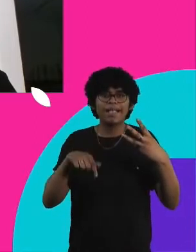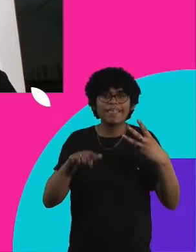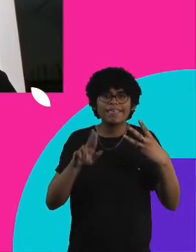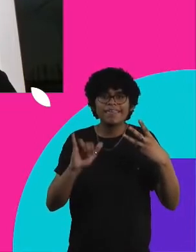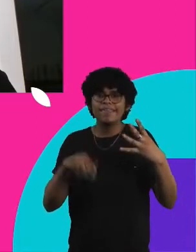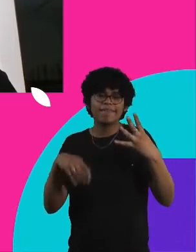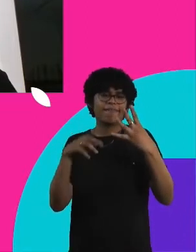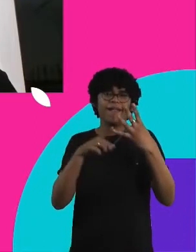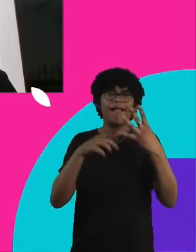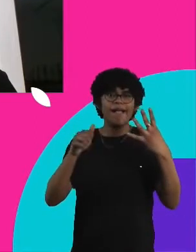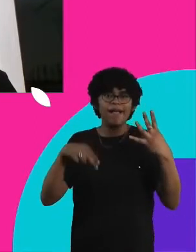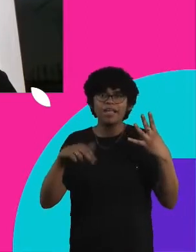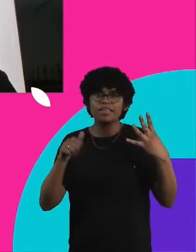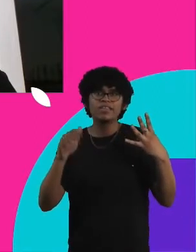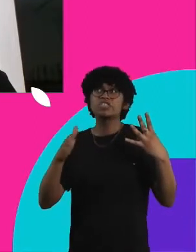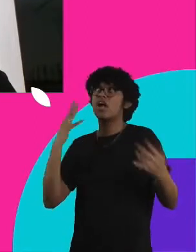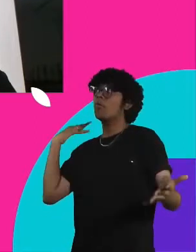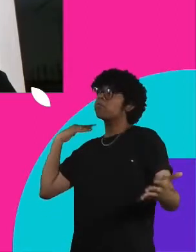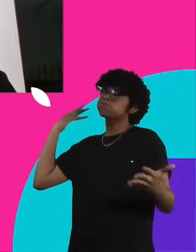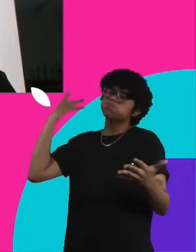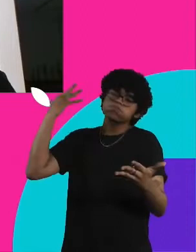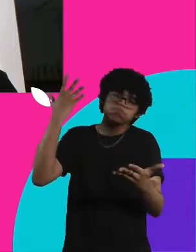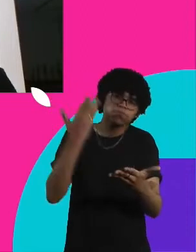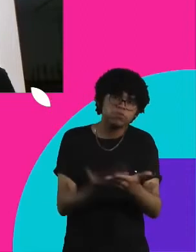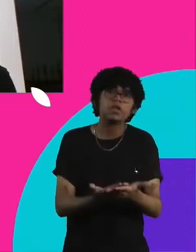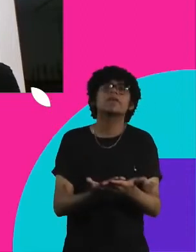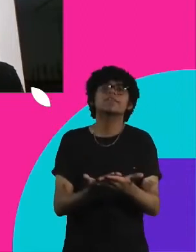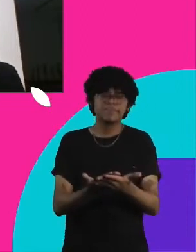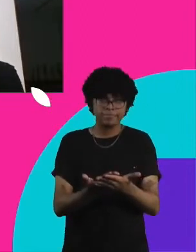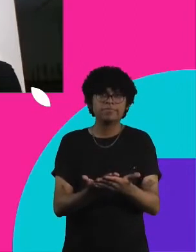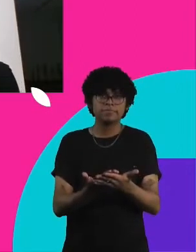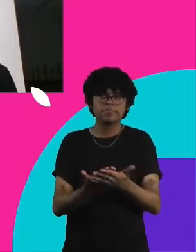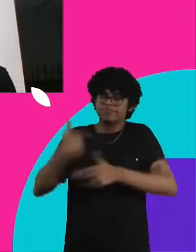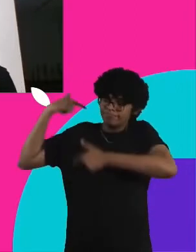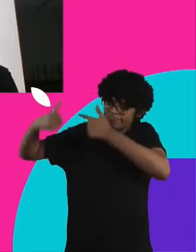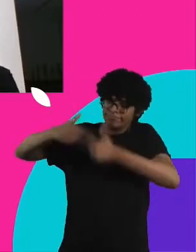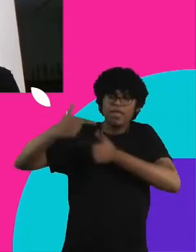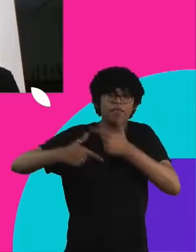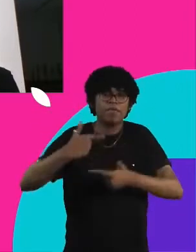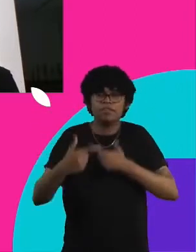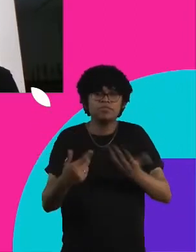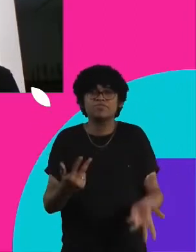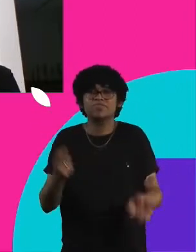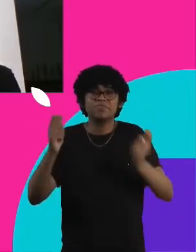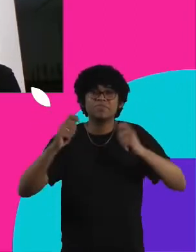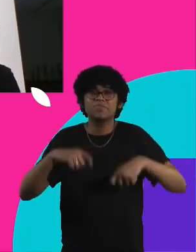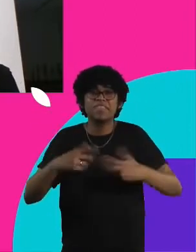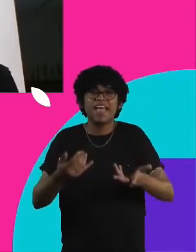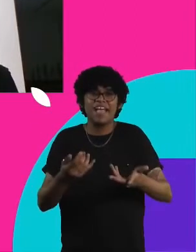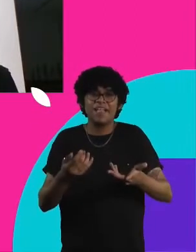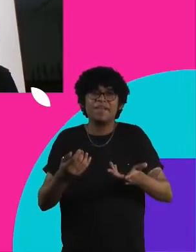não existe você plugar uma tecnologia, o WhatsApp foi a ferramenta, mas sem as pessoas, sem os humanos e sem as pessoas que estão